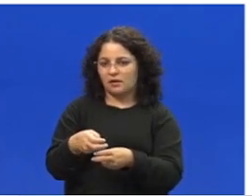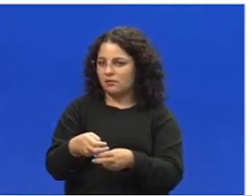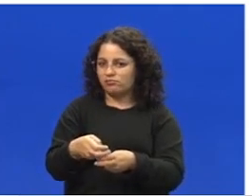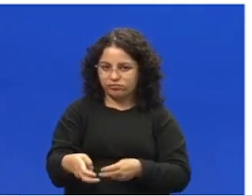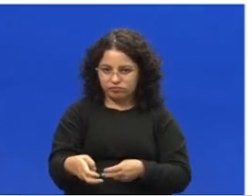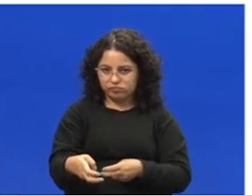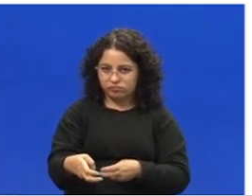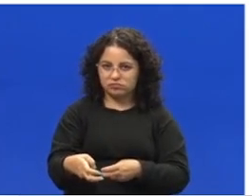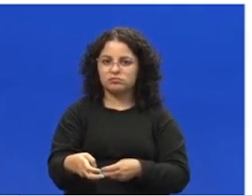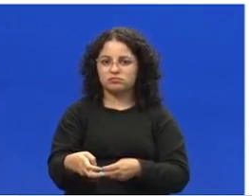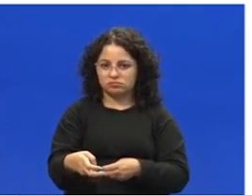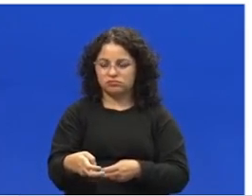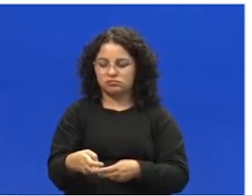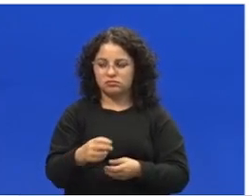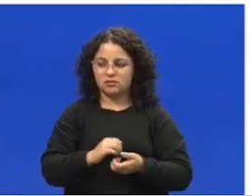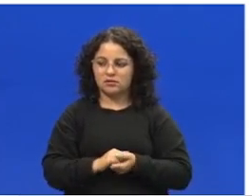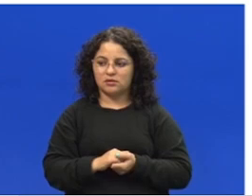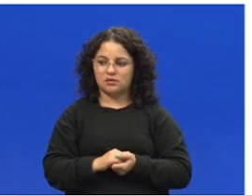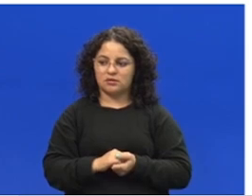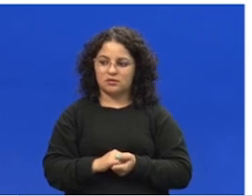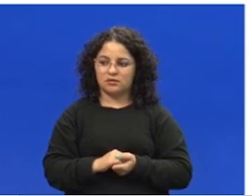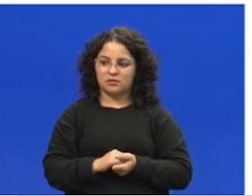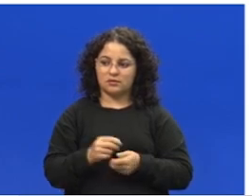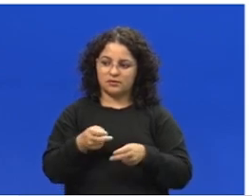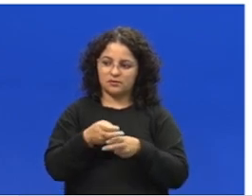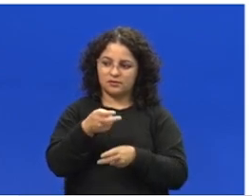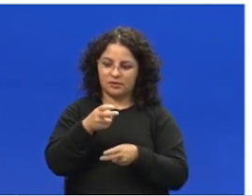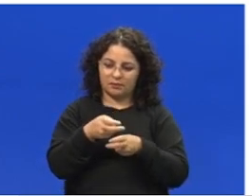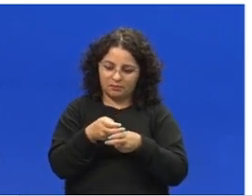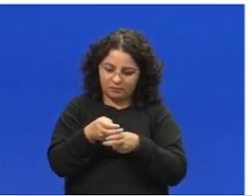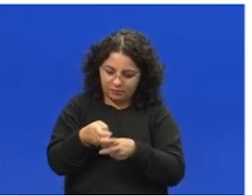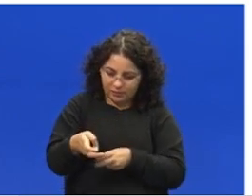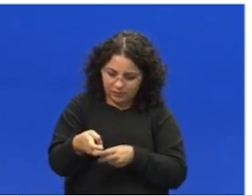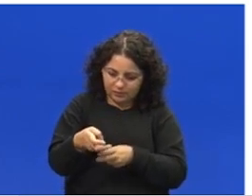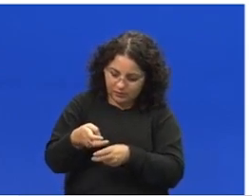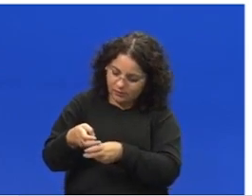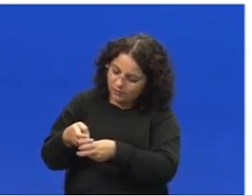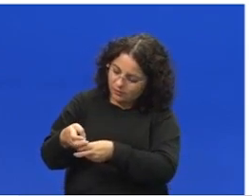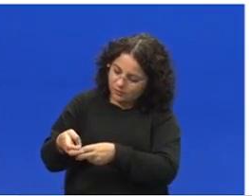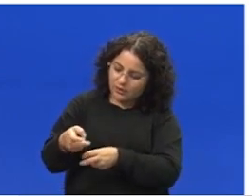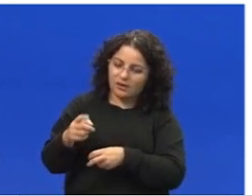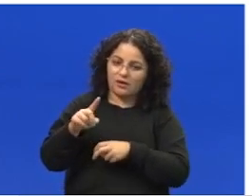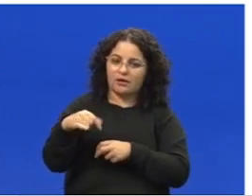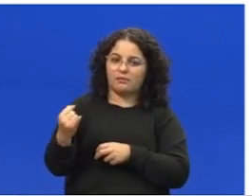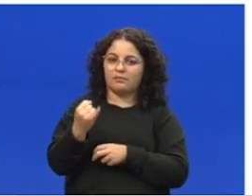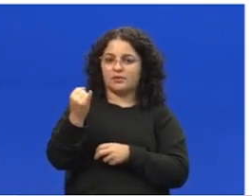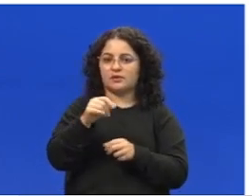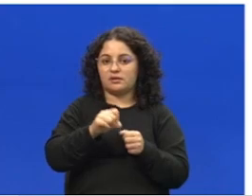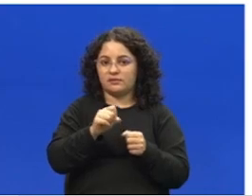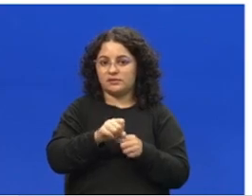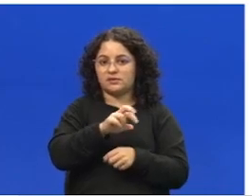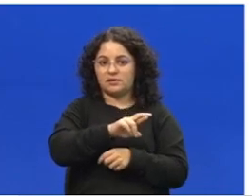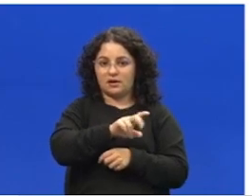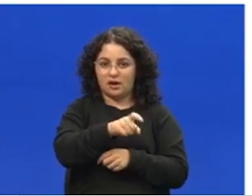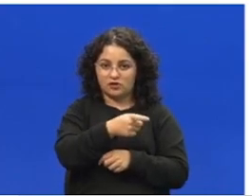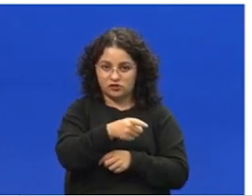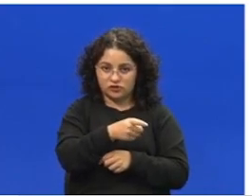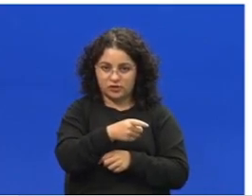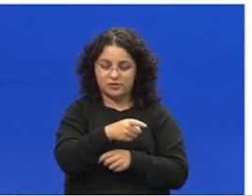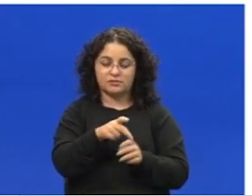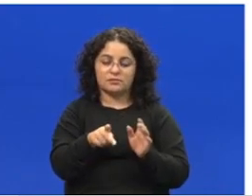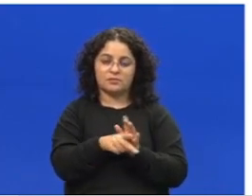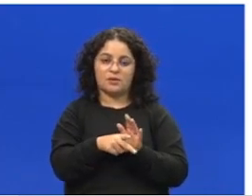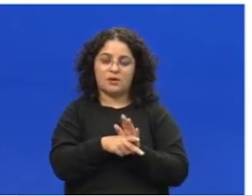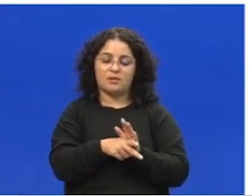segmento, onde eu tenho a vértebra escorregando para frente. Então, sempre é importante a radiografia antero-posterior e